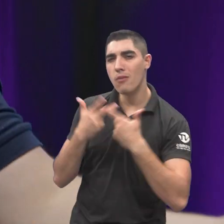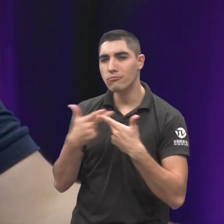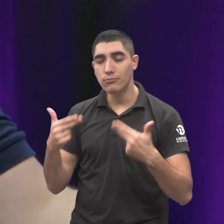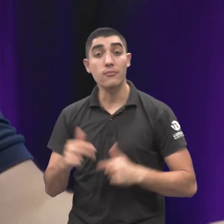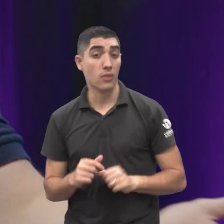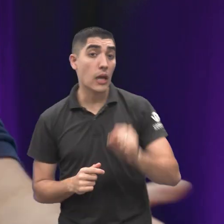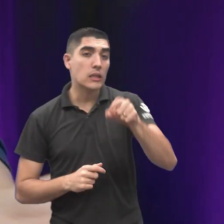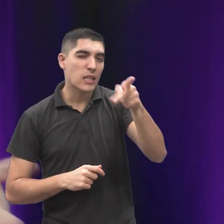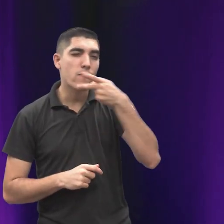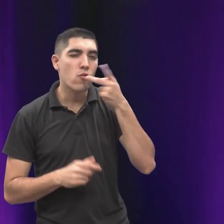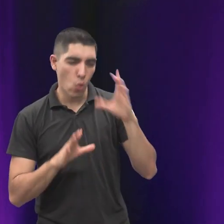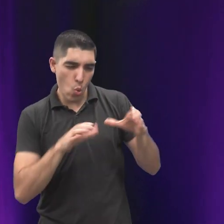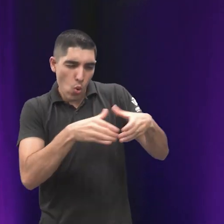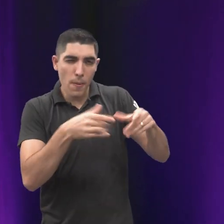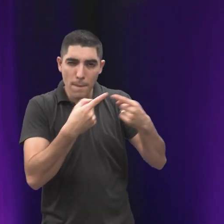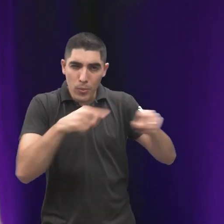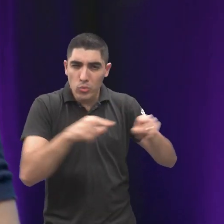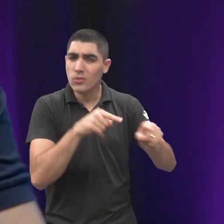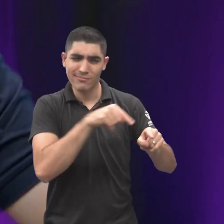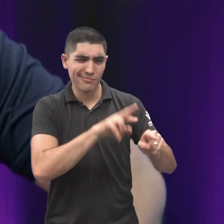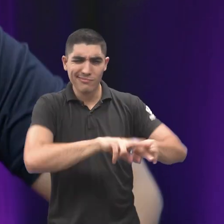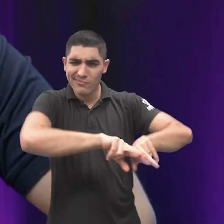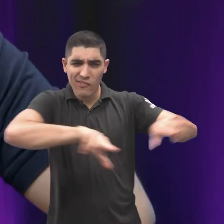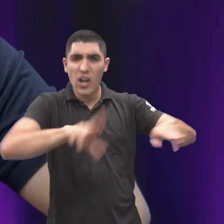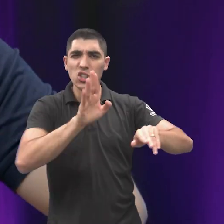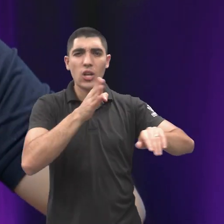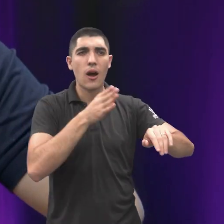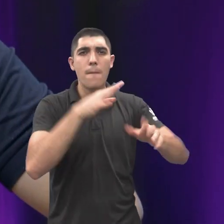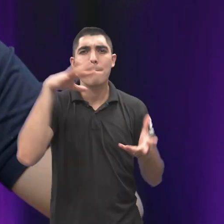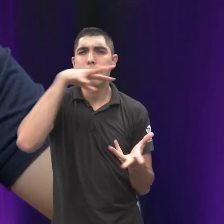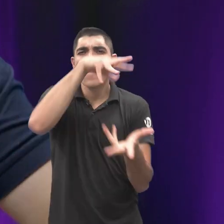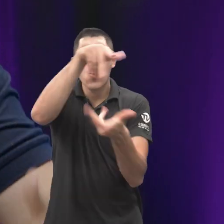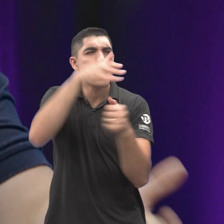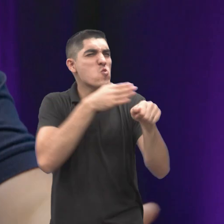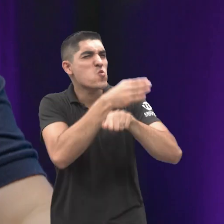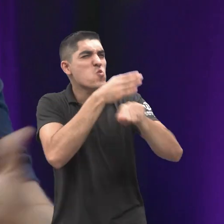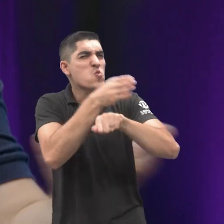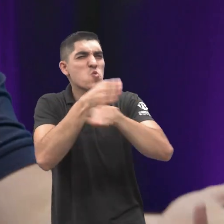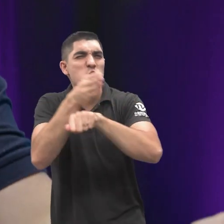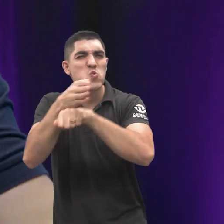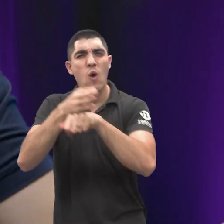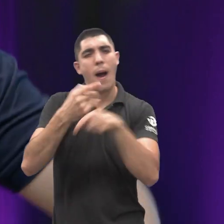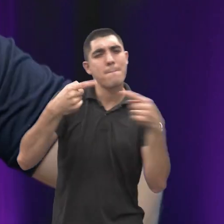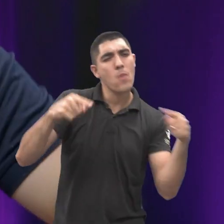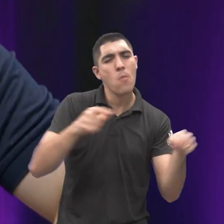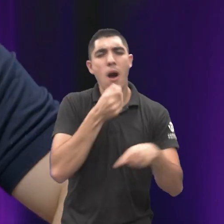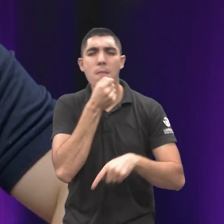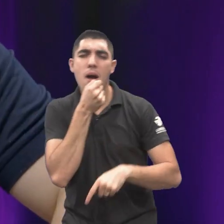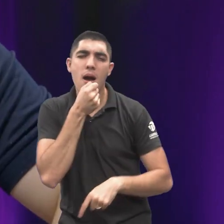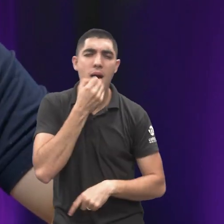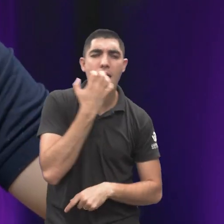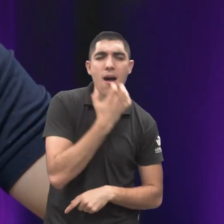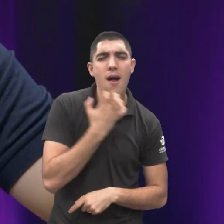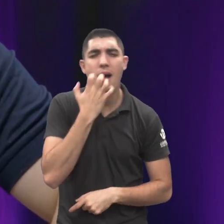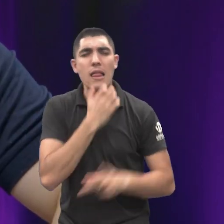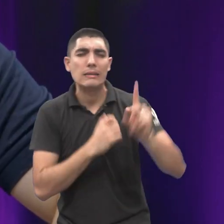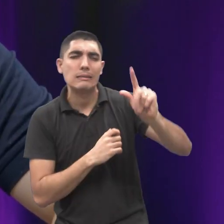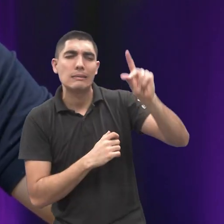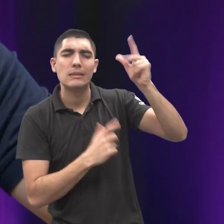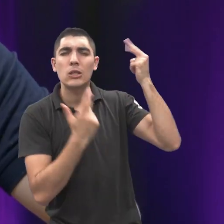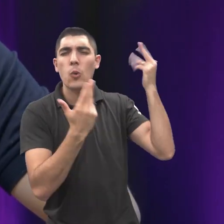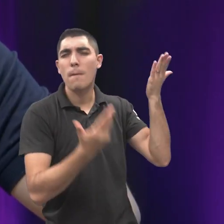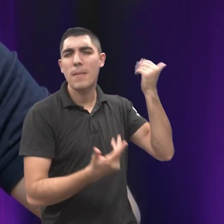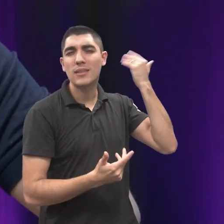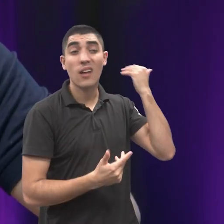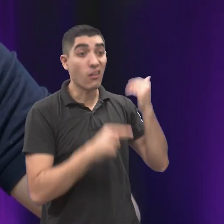bandas que já fizeram várias turnês de despedida ali. E todas elas arrecadaram ali uma fortuna ali, eu não tenho a menor dúvida